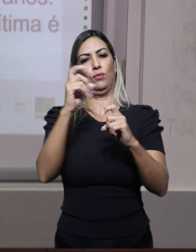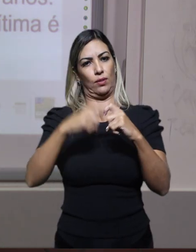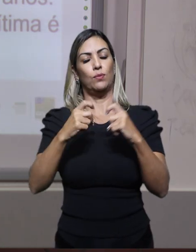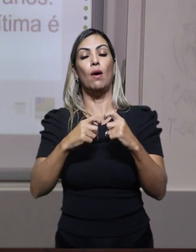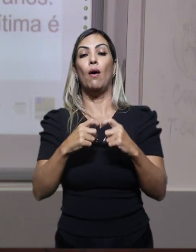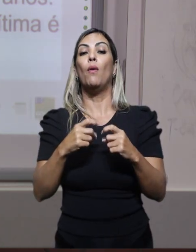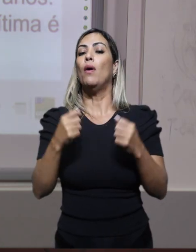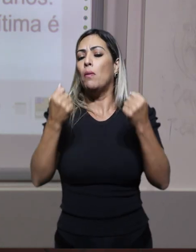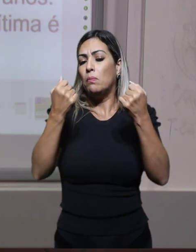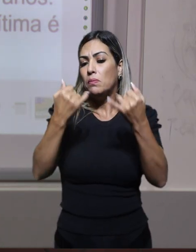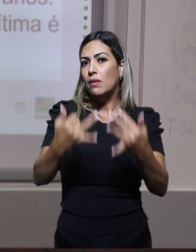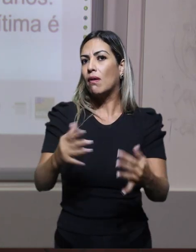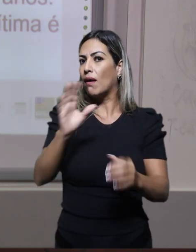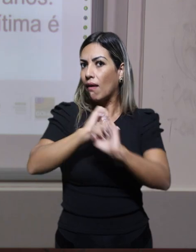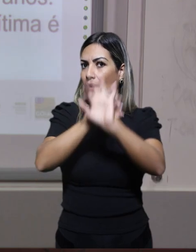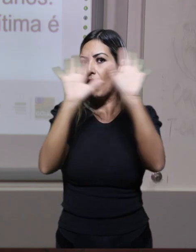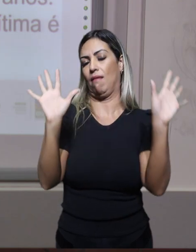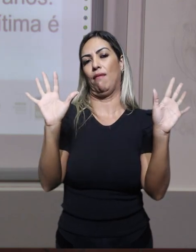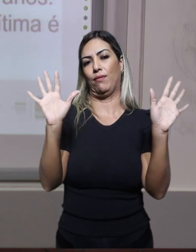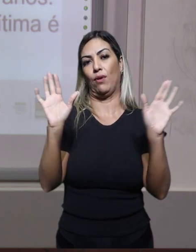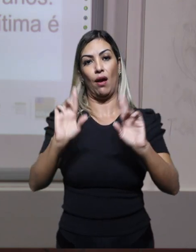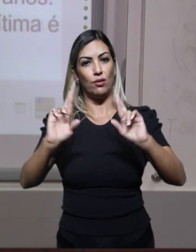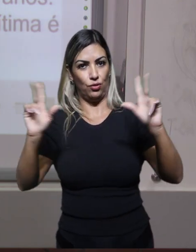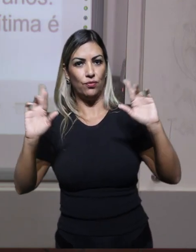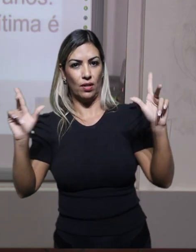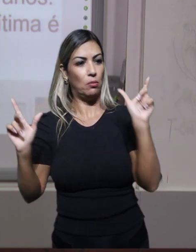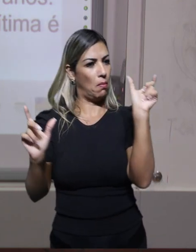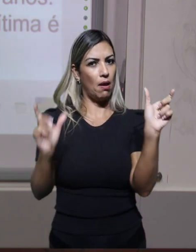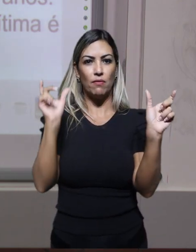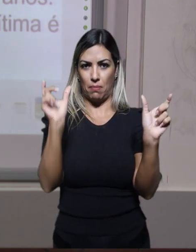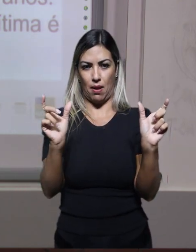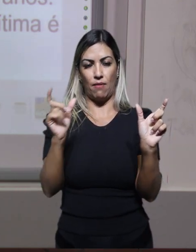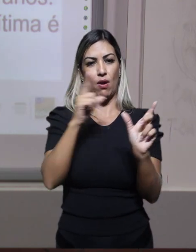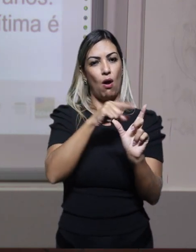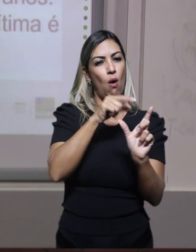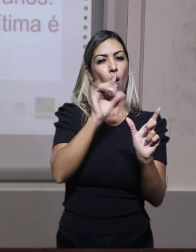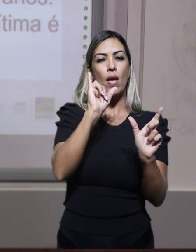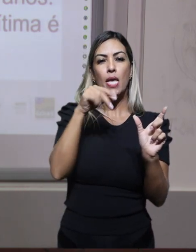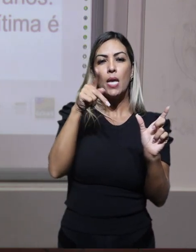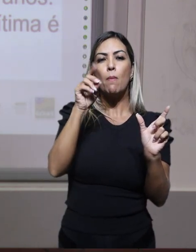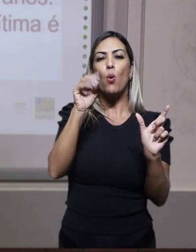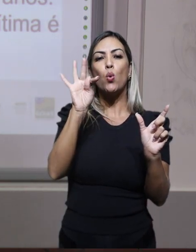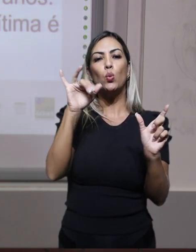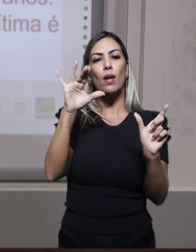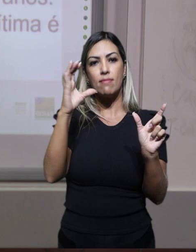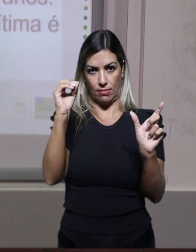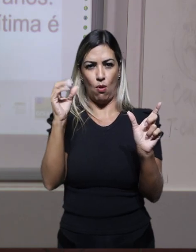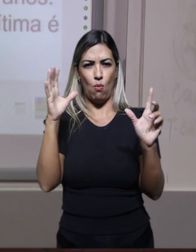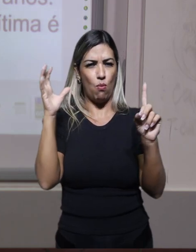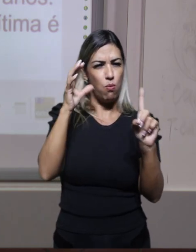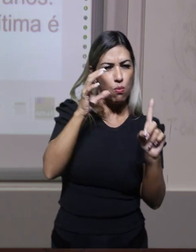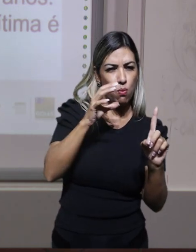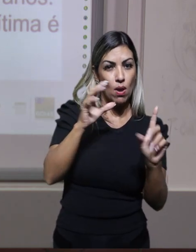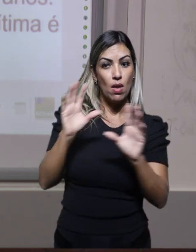propriamente, eu quero esclarecer para vocês a diferença da terminologia da importunação sexual para o assédio